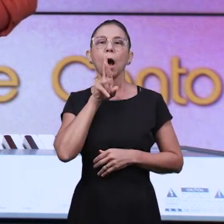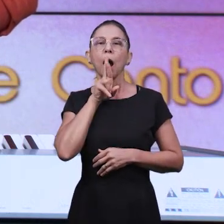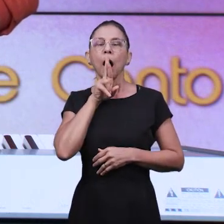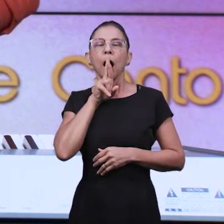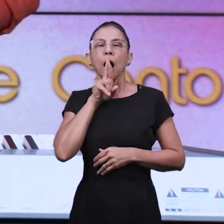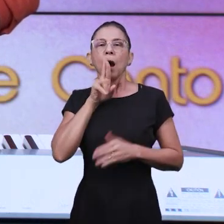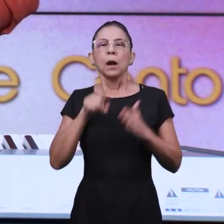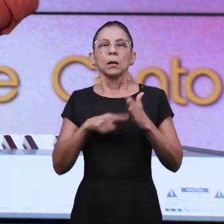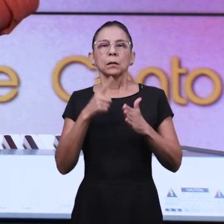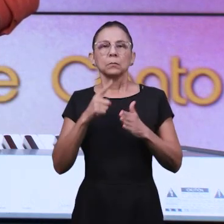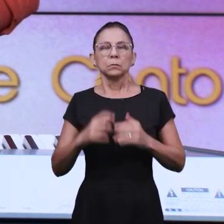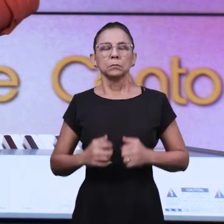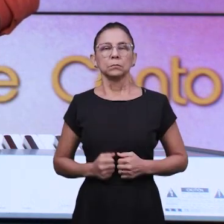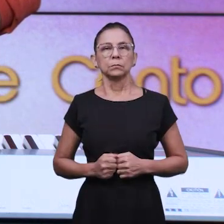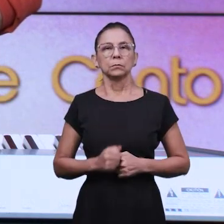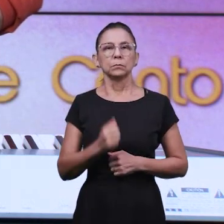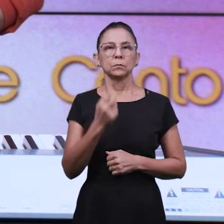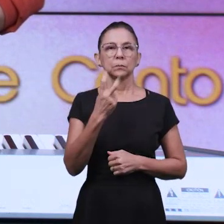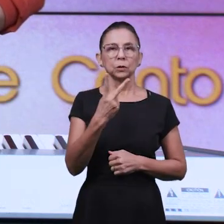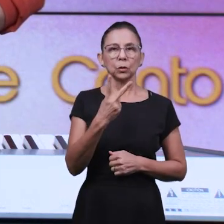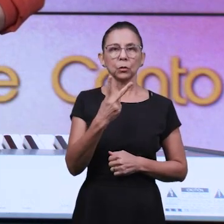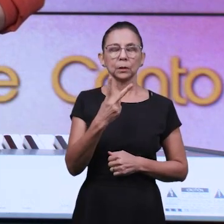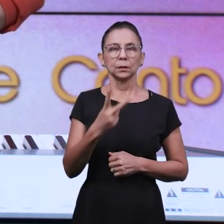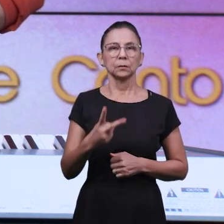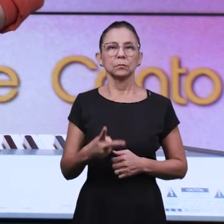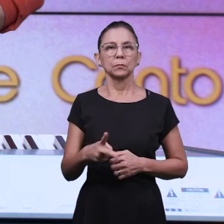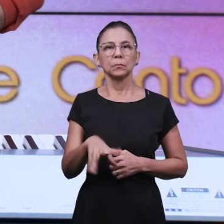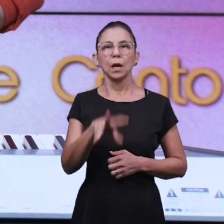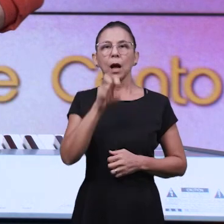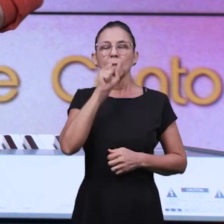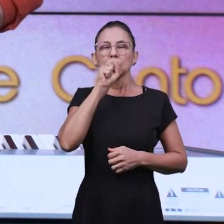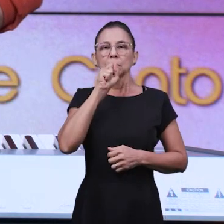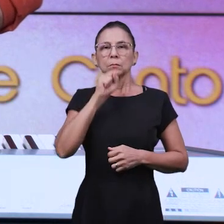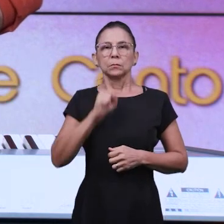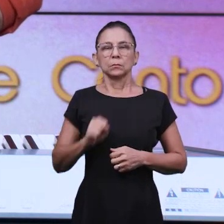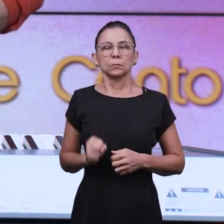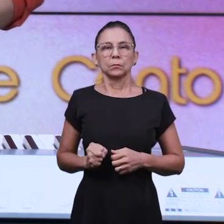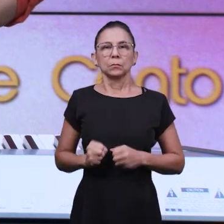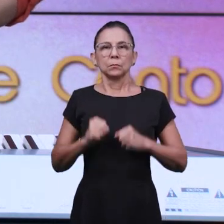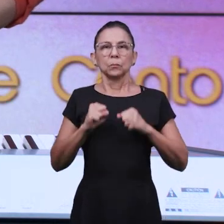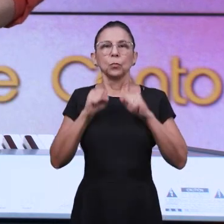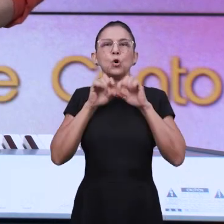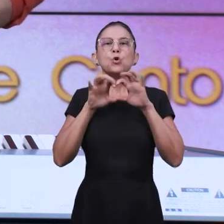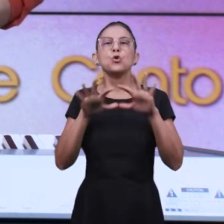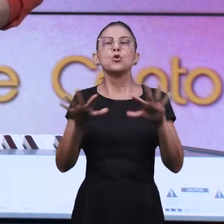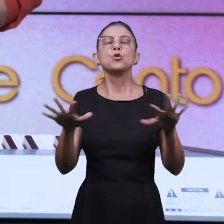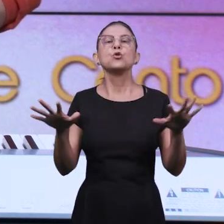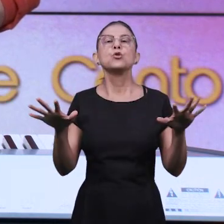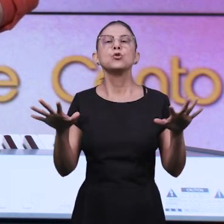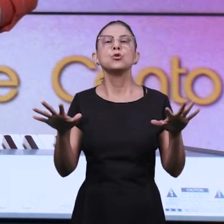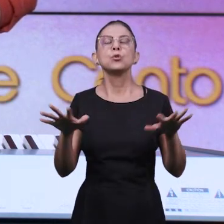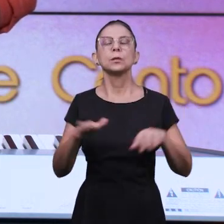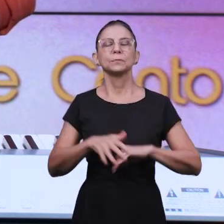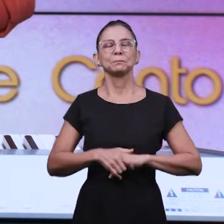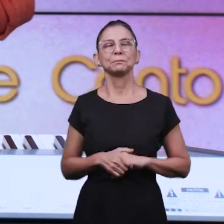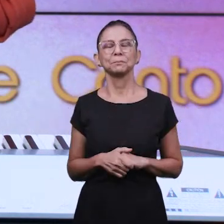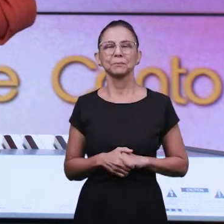1, 2. Segurou, soltou tudo.